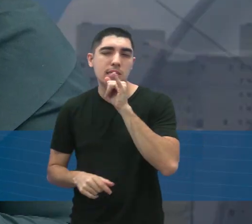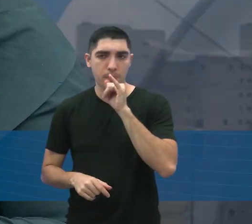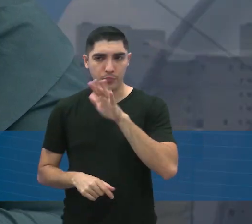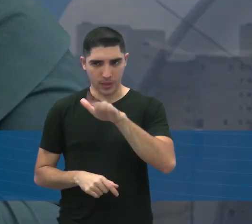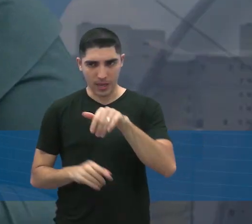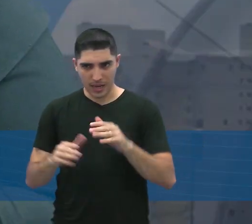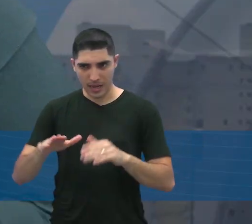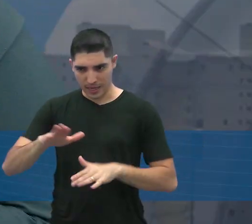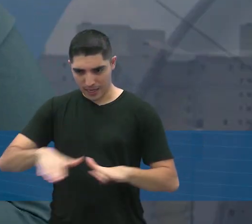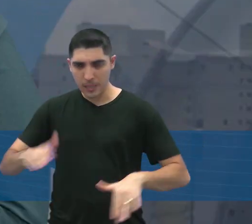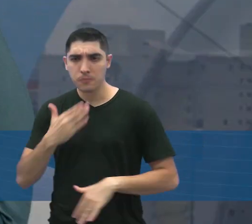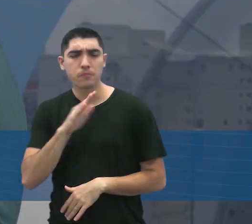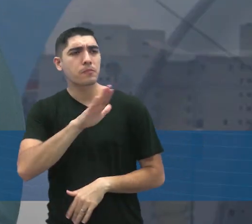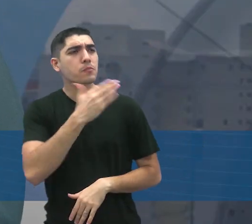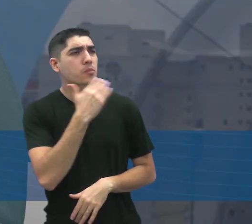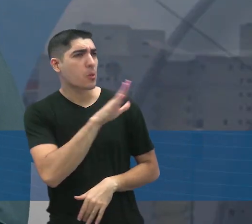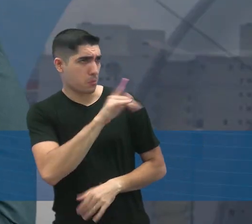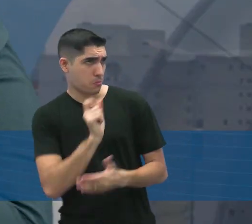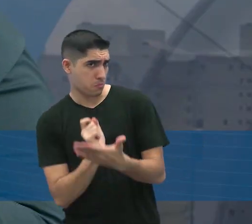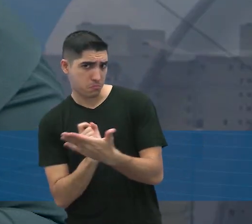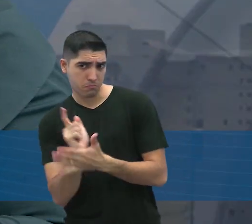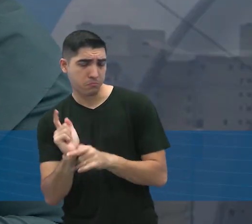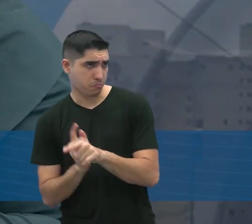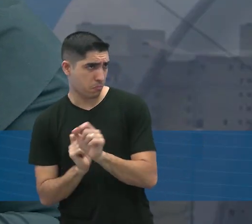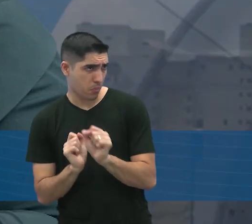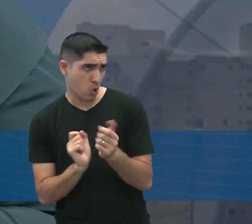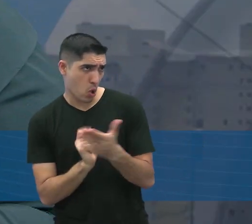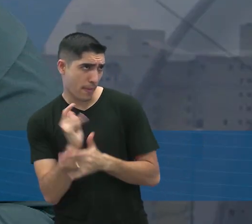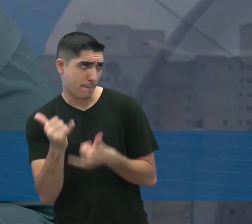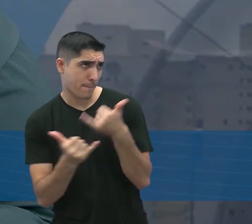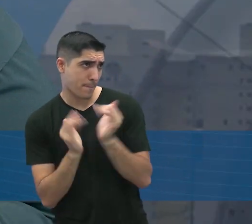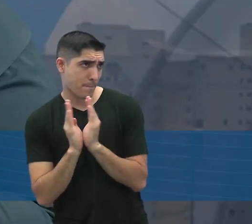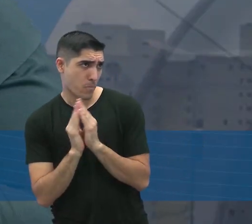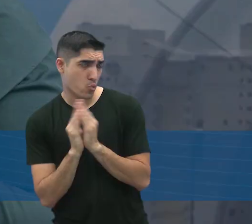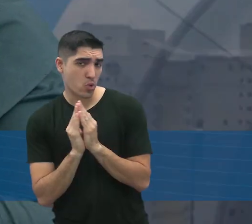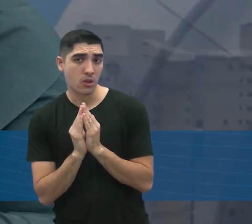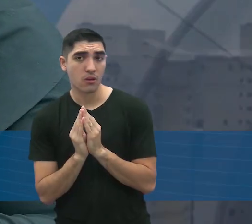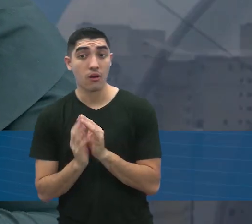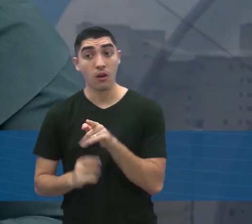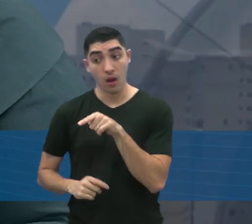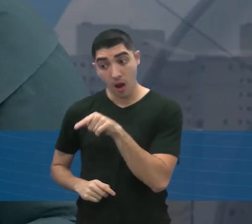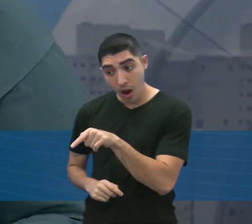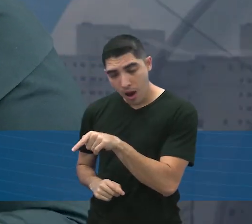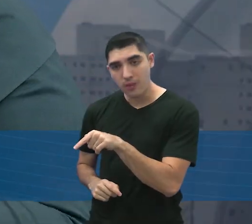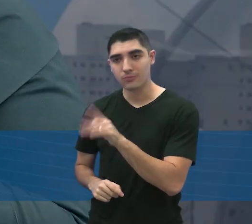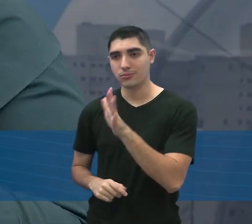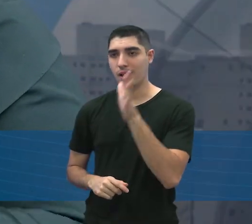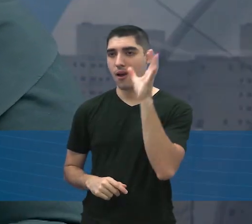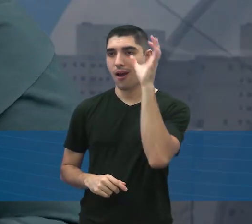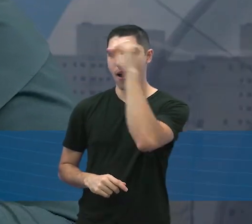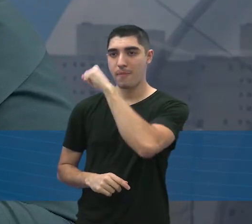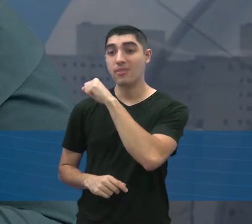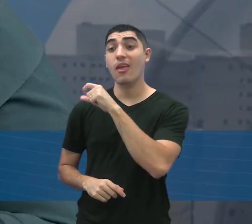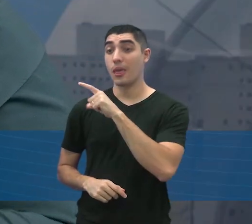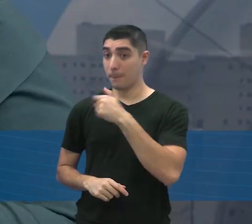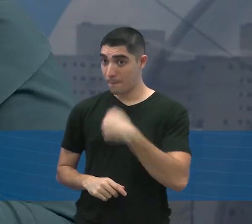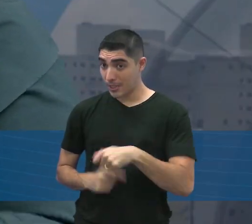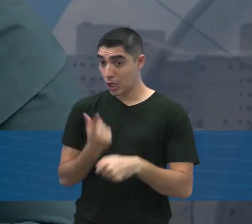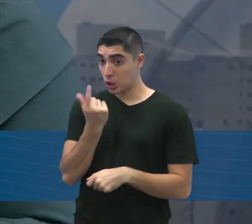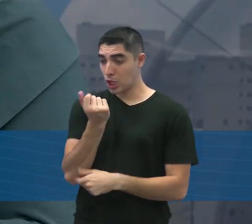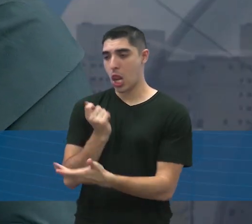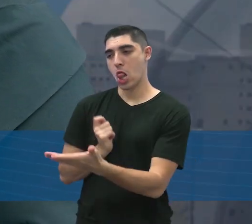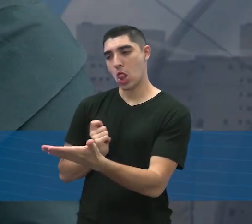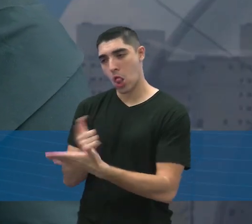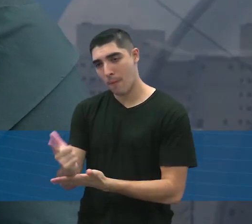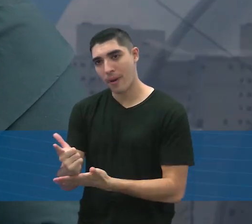por favor, pode comprar isso aqui para mim? Compra esse brinquedo ou compra esse presente? Ela já entendeu que tem uma troca monetária e